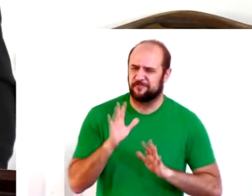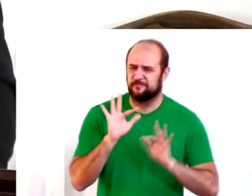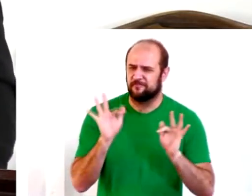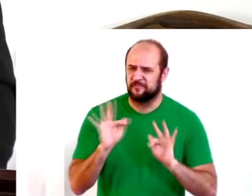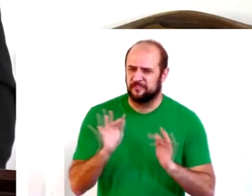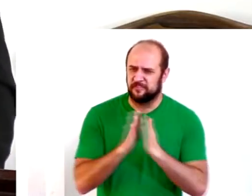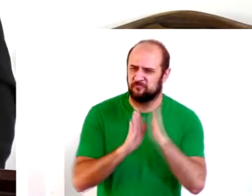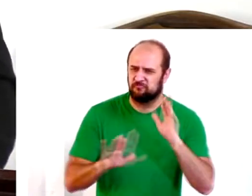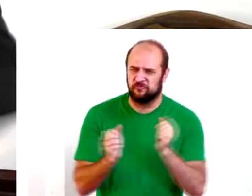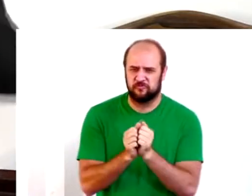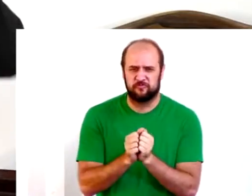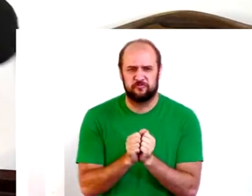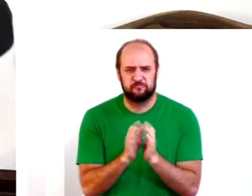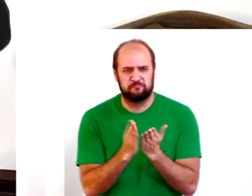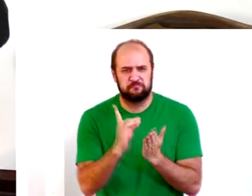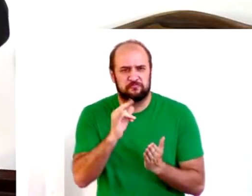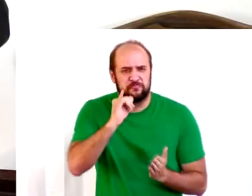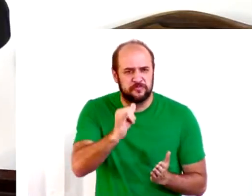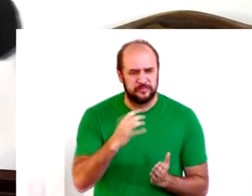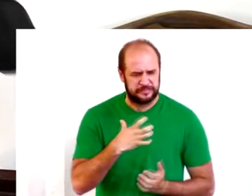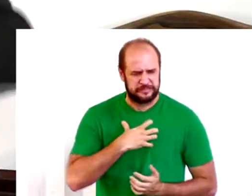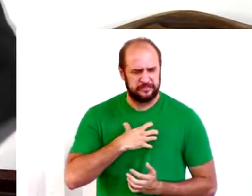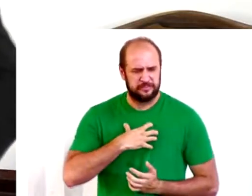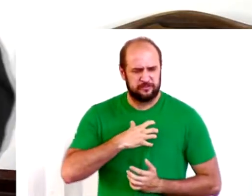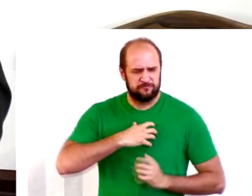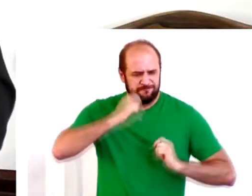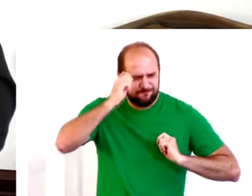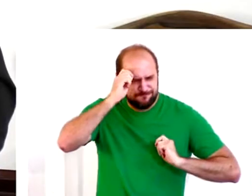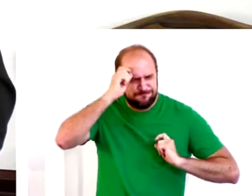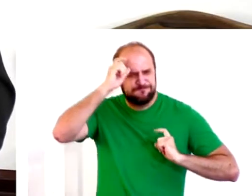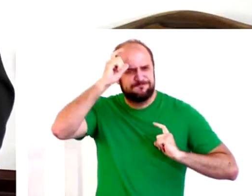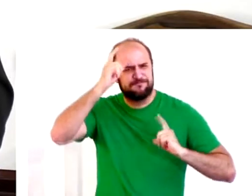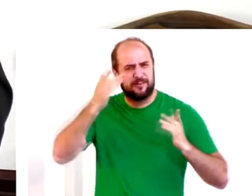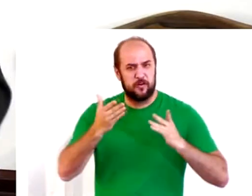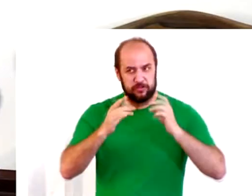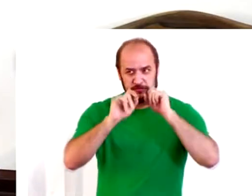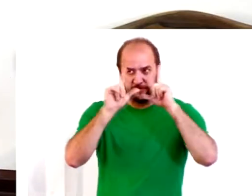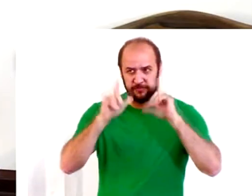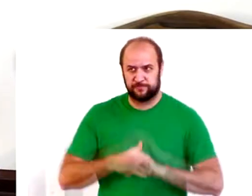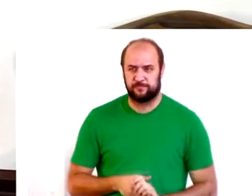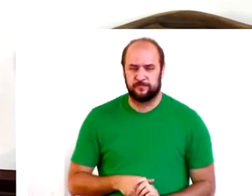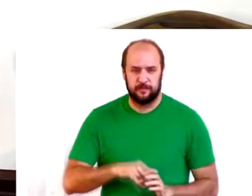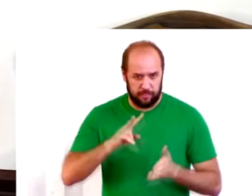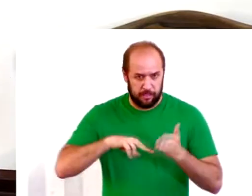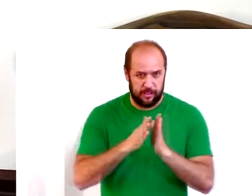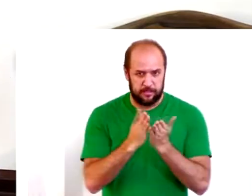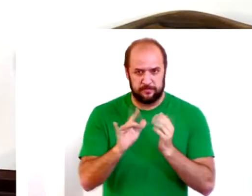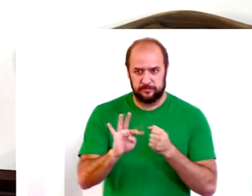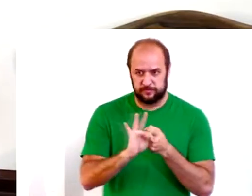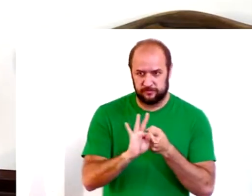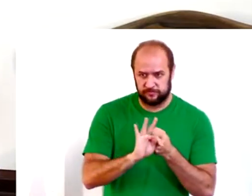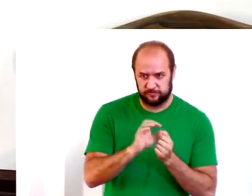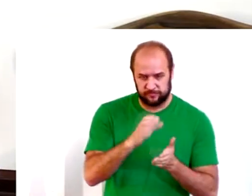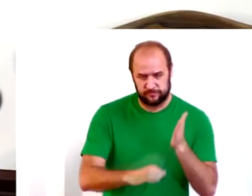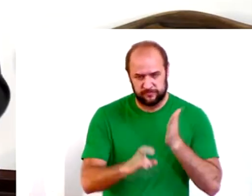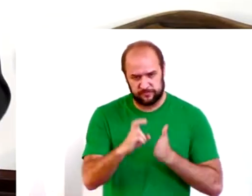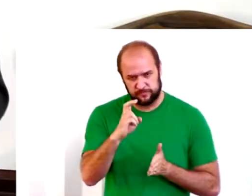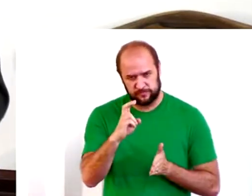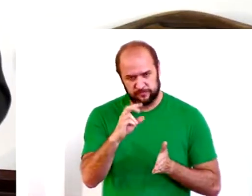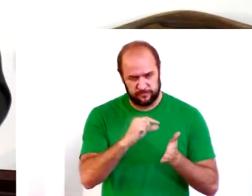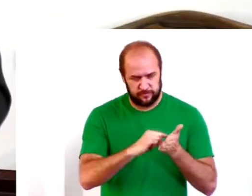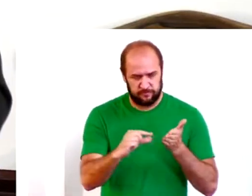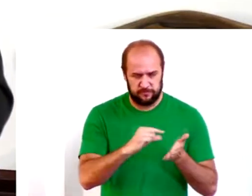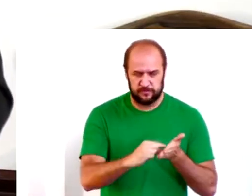palavra do Senhor nos edifique nessa manhã. Está escrito assim, Tiago, capítulo 5,